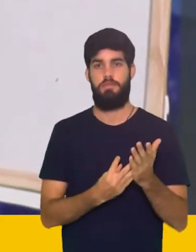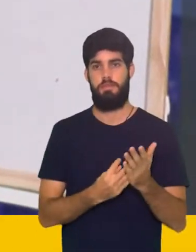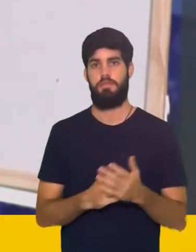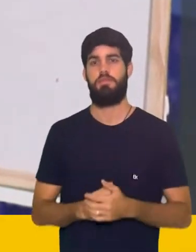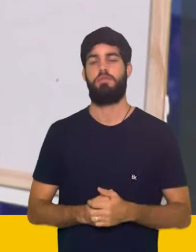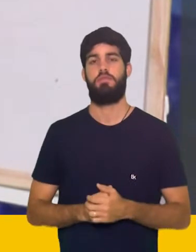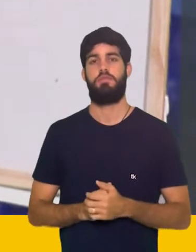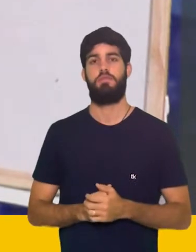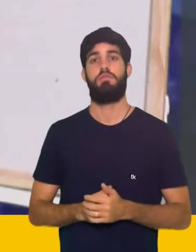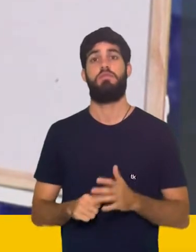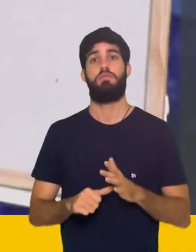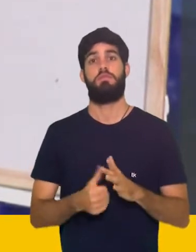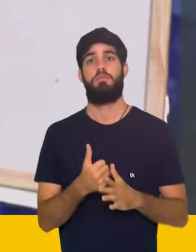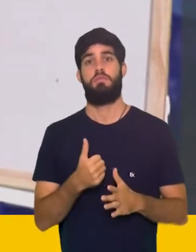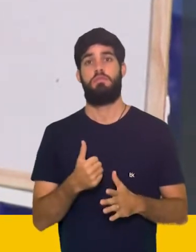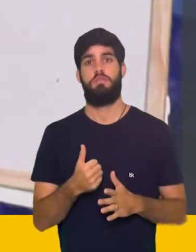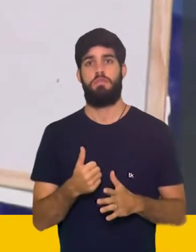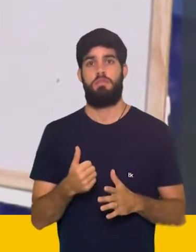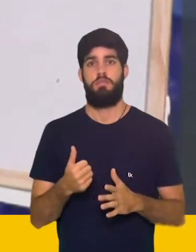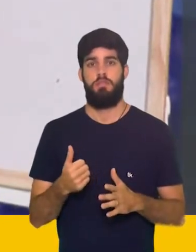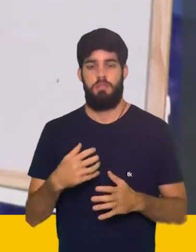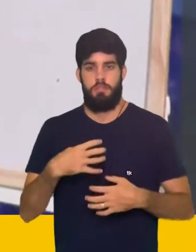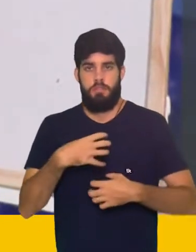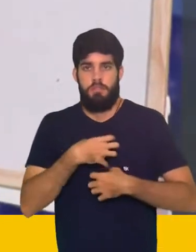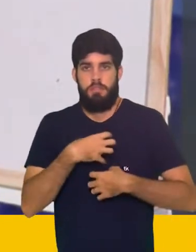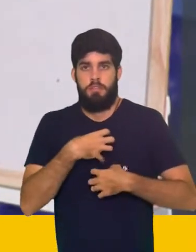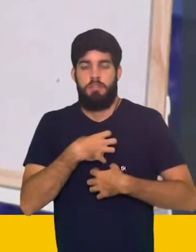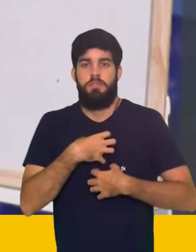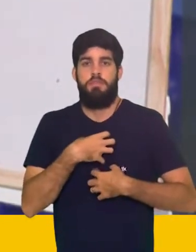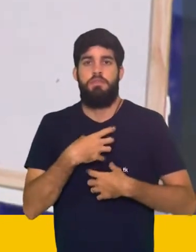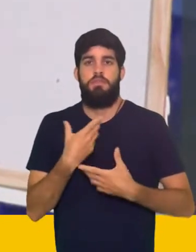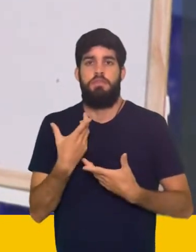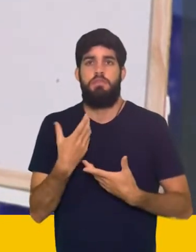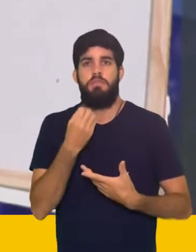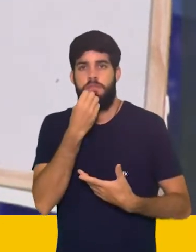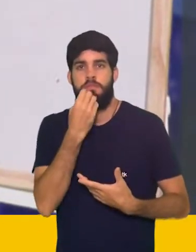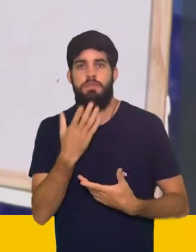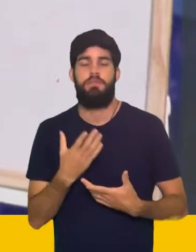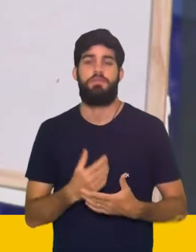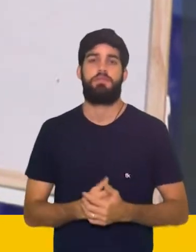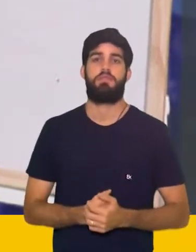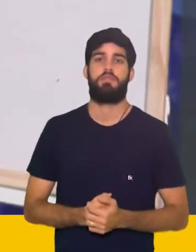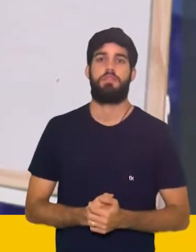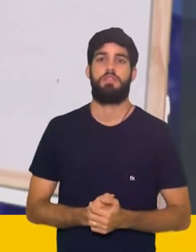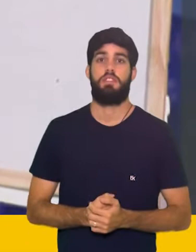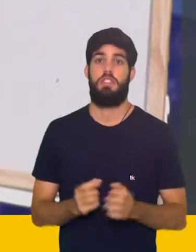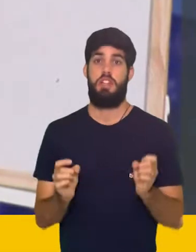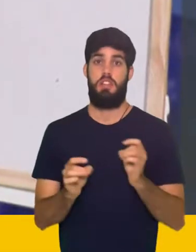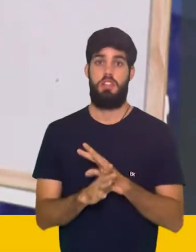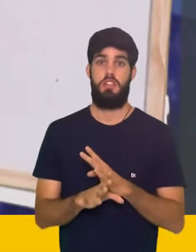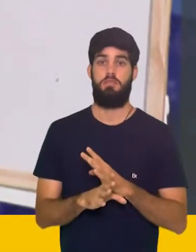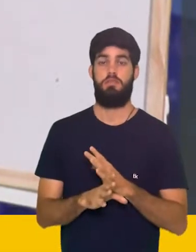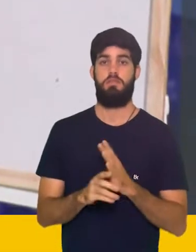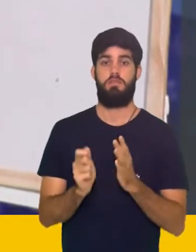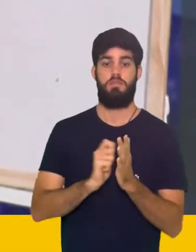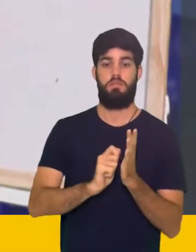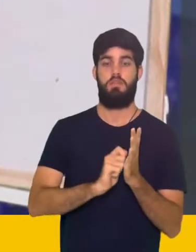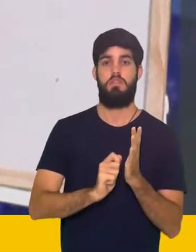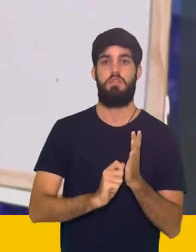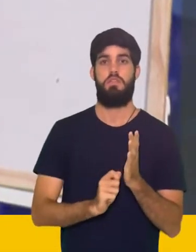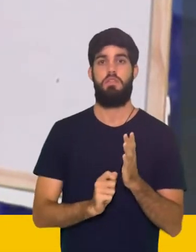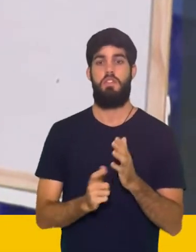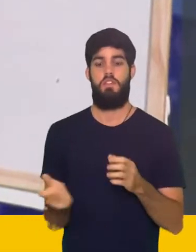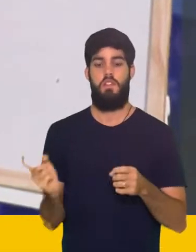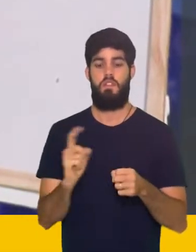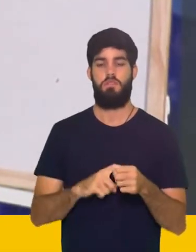fazê-la para que a gente faça e sinta a sensação de que está bem. E terminou, passou a limpo, não vai